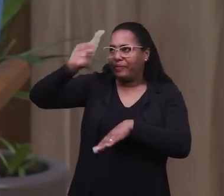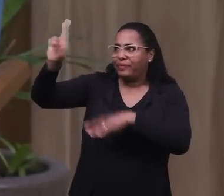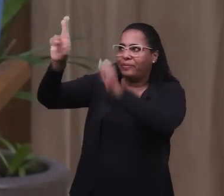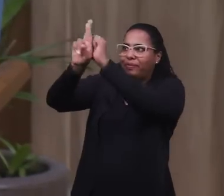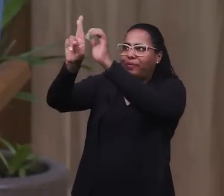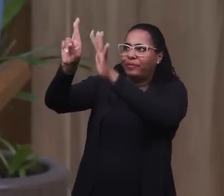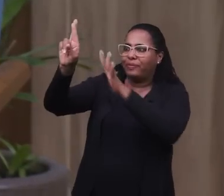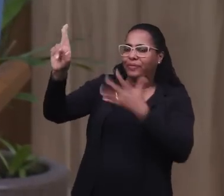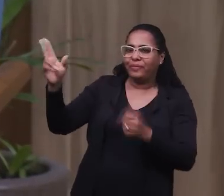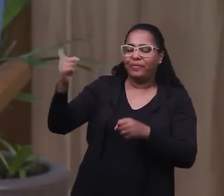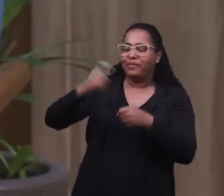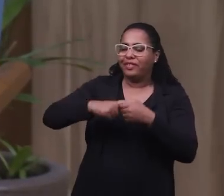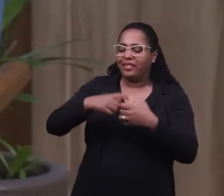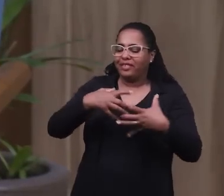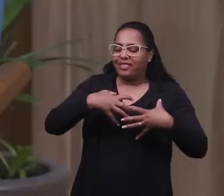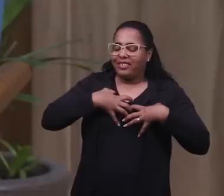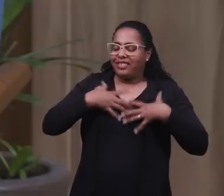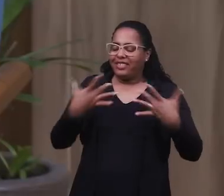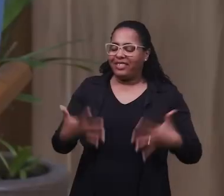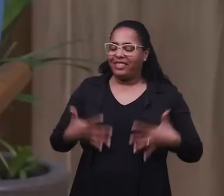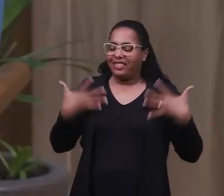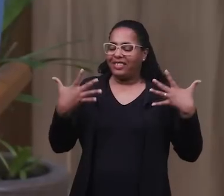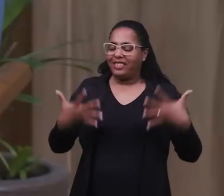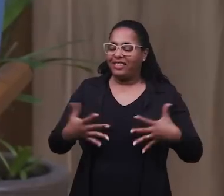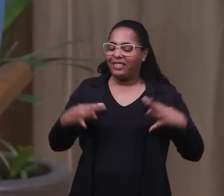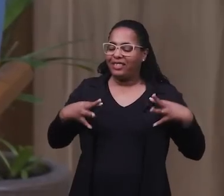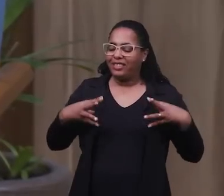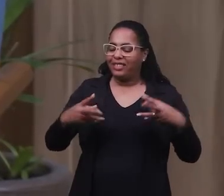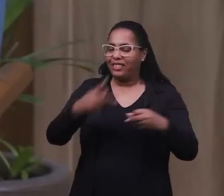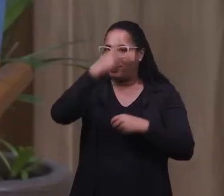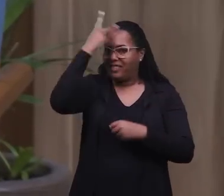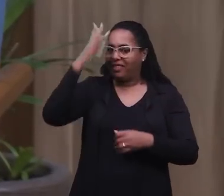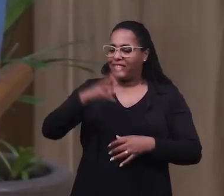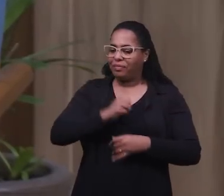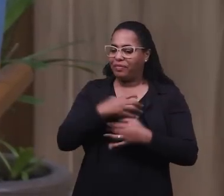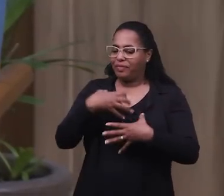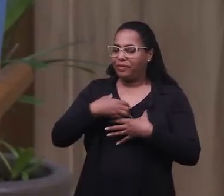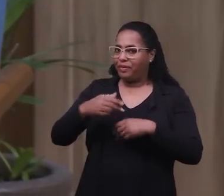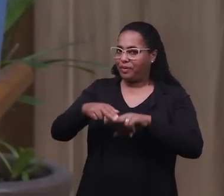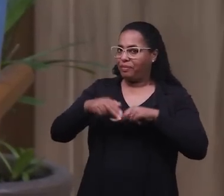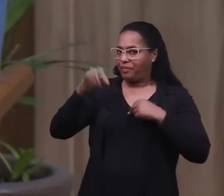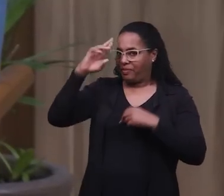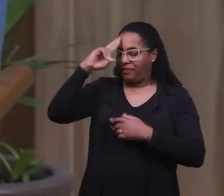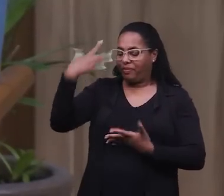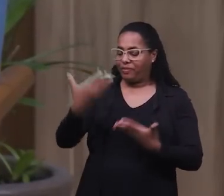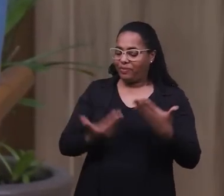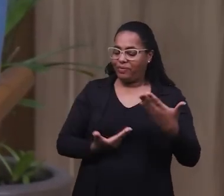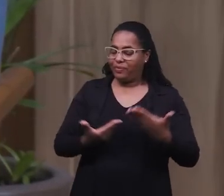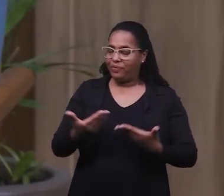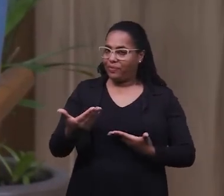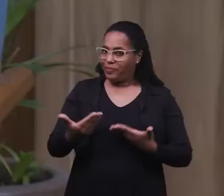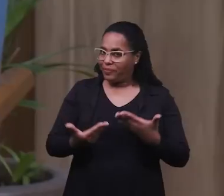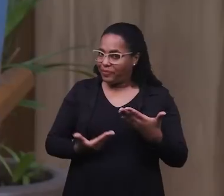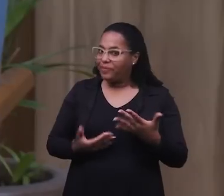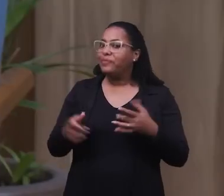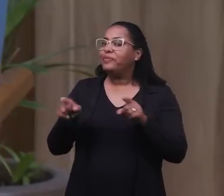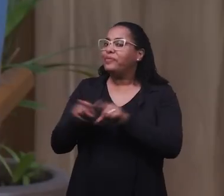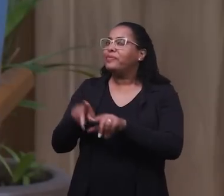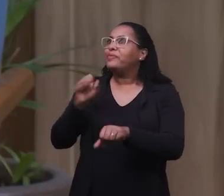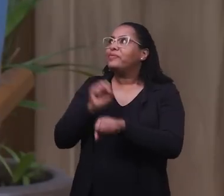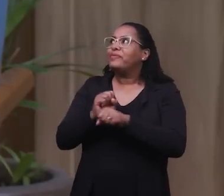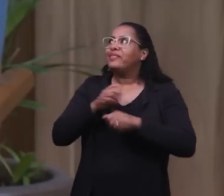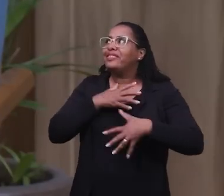gloriosa do Senhor Jesus. E isso alegra muito a todos aqueles que amam ao Senhor, que o servem e